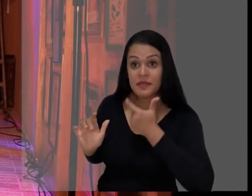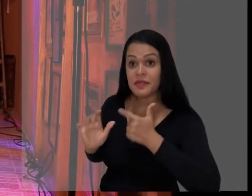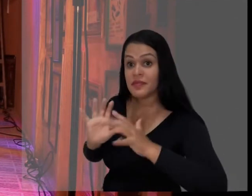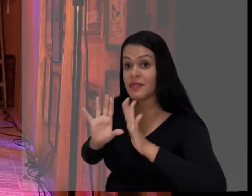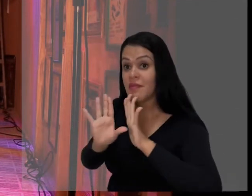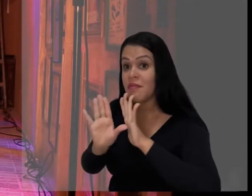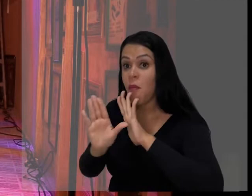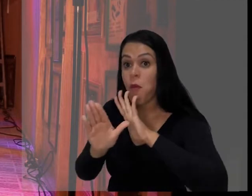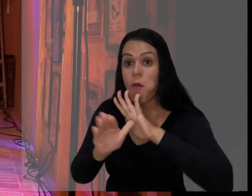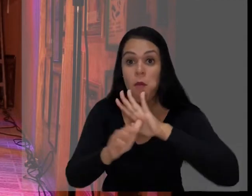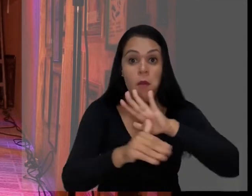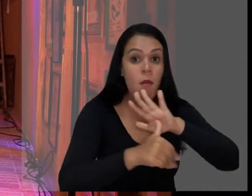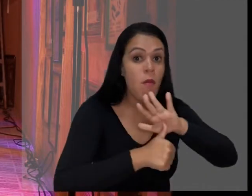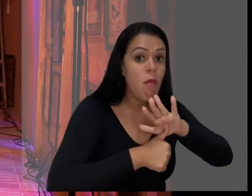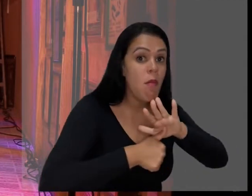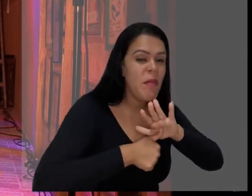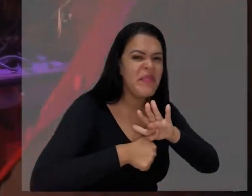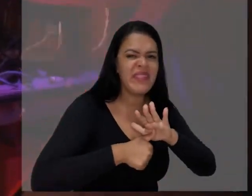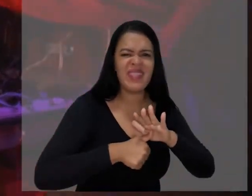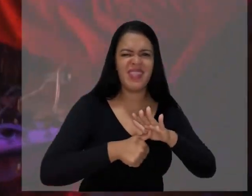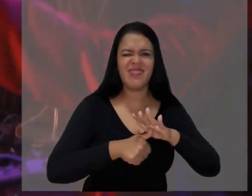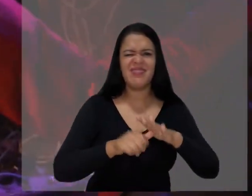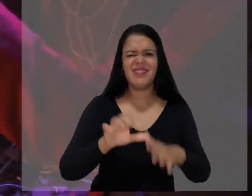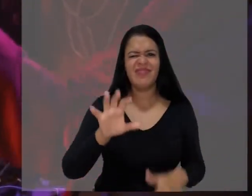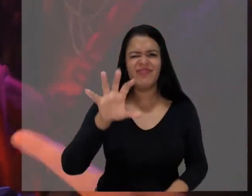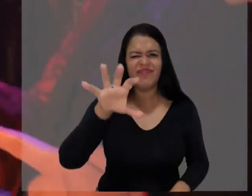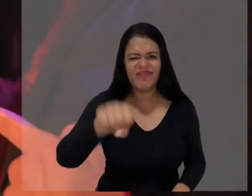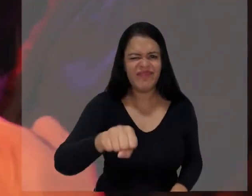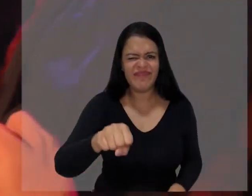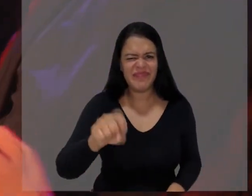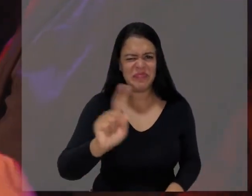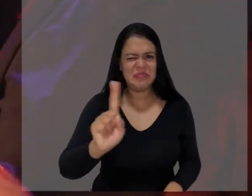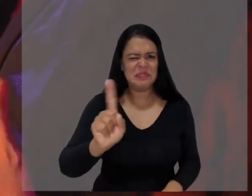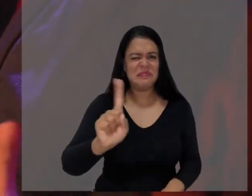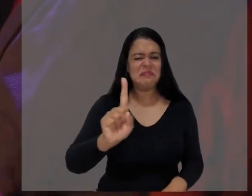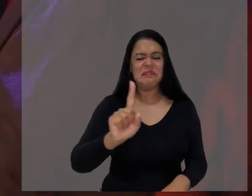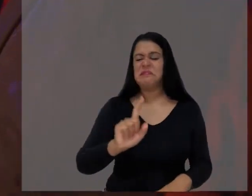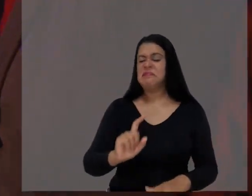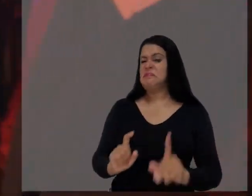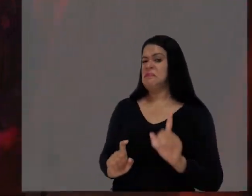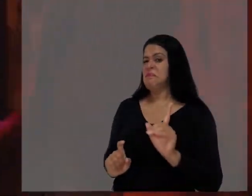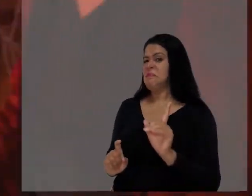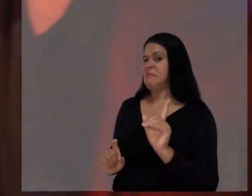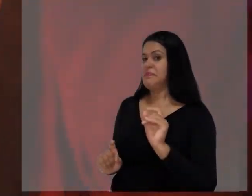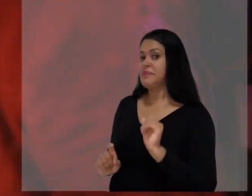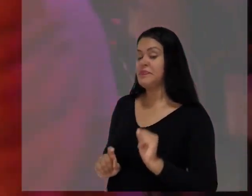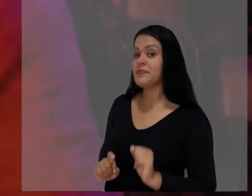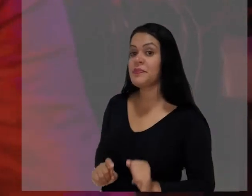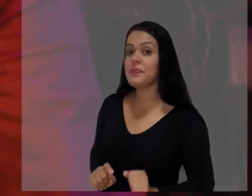Se eu fosse um ladrão, eu não roubava isso, não.